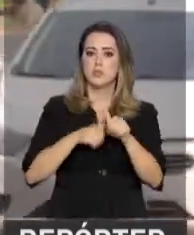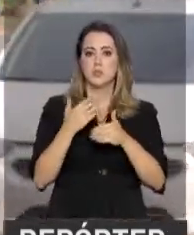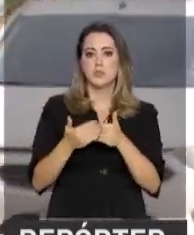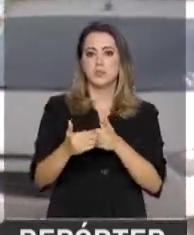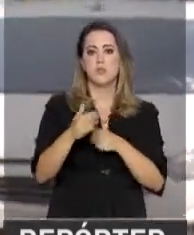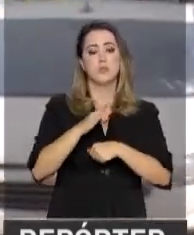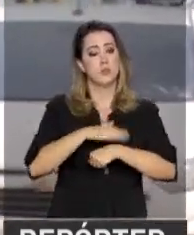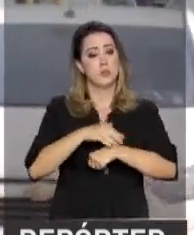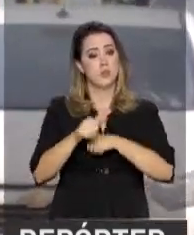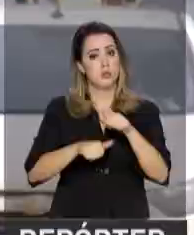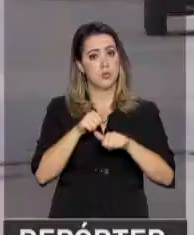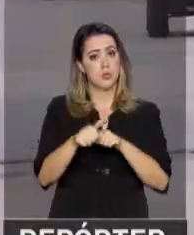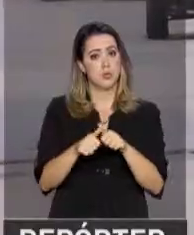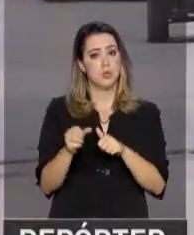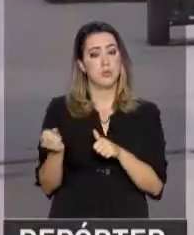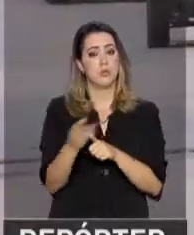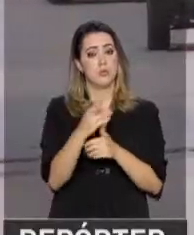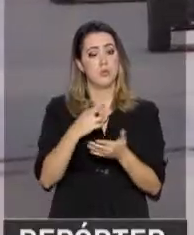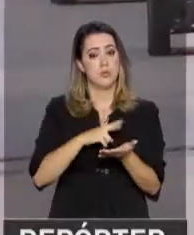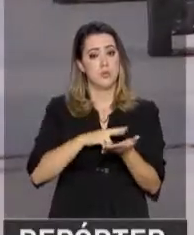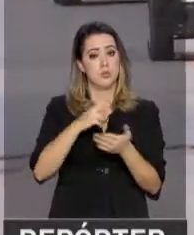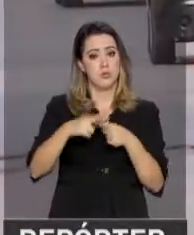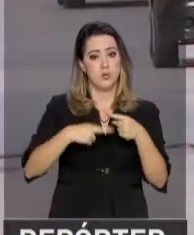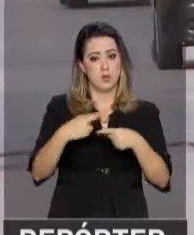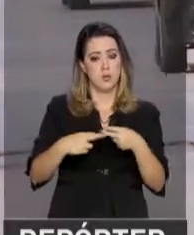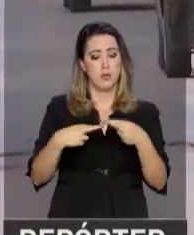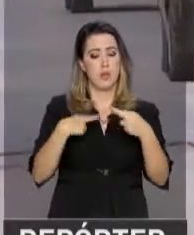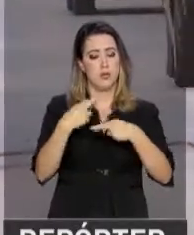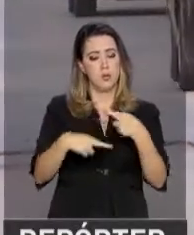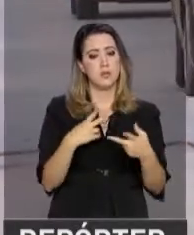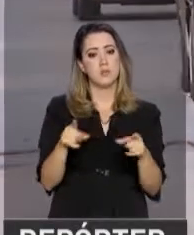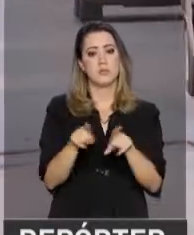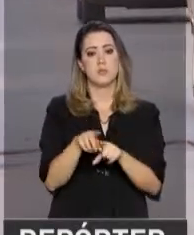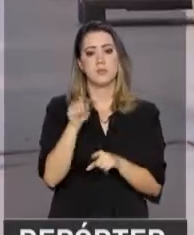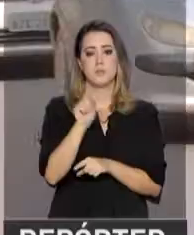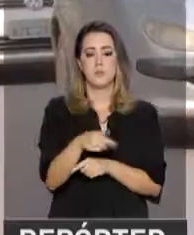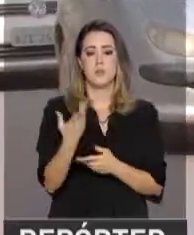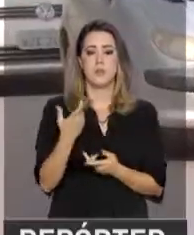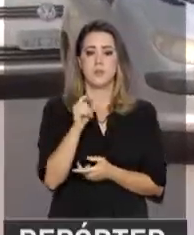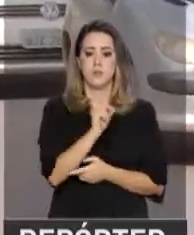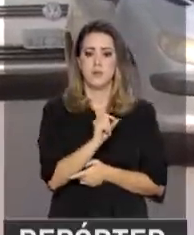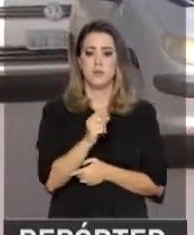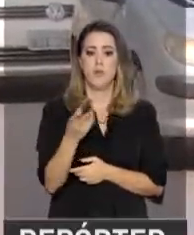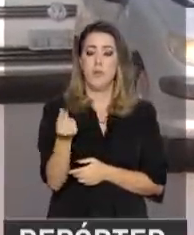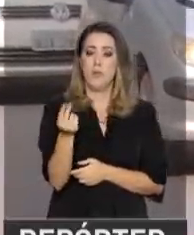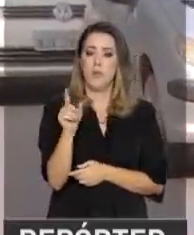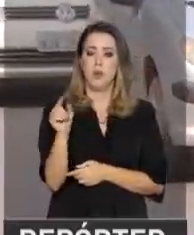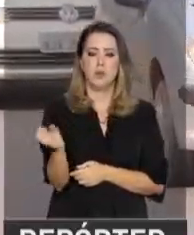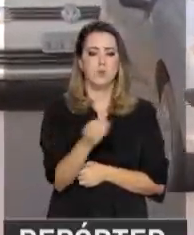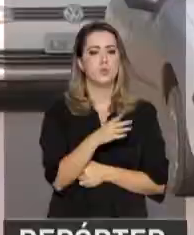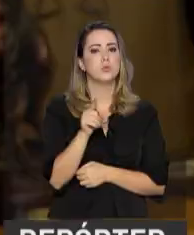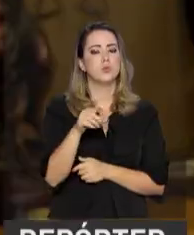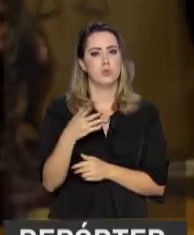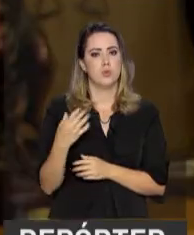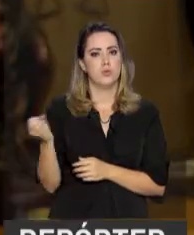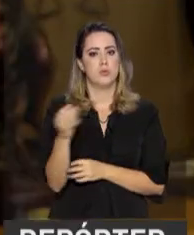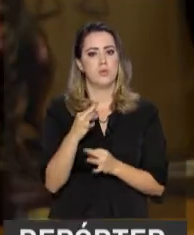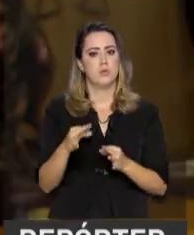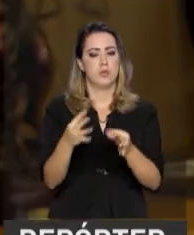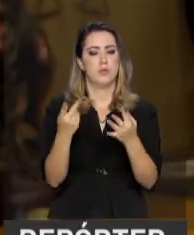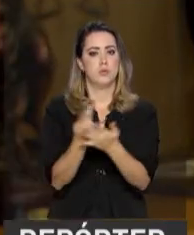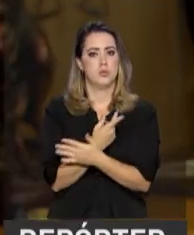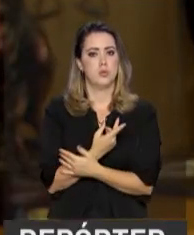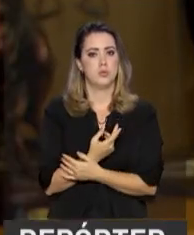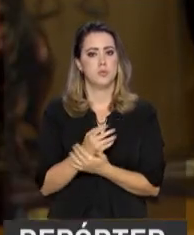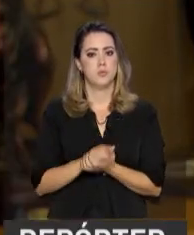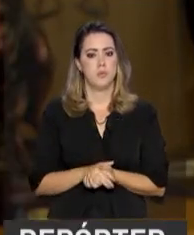na hora da renovação. O DETRAN de cada estado vai definir o valor do documento assim que adotar a nova tecnologia. O